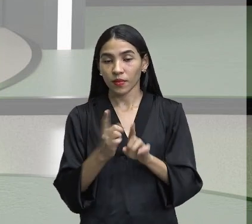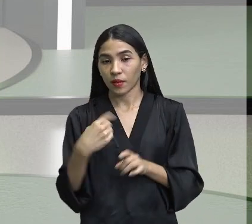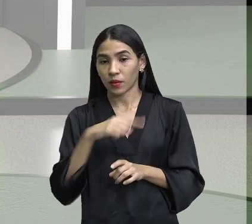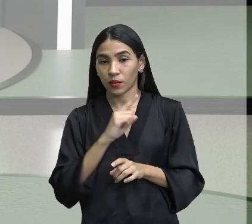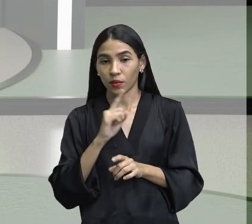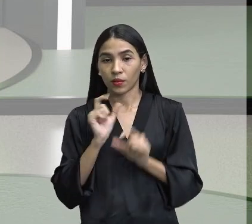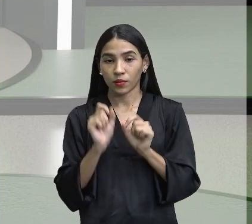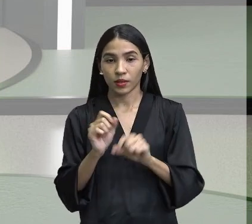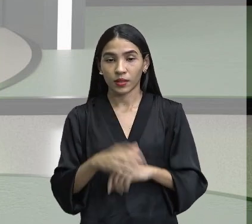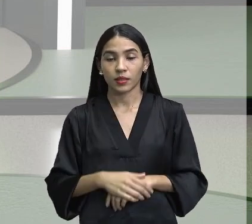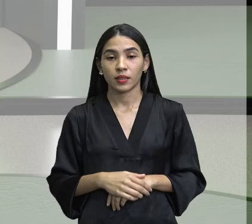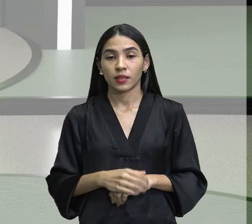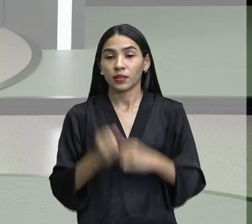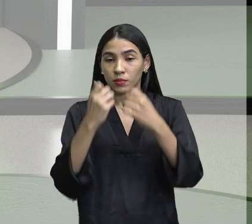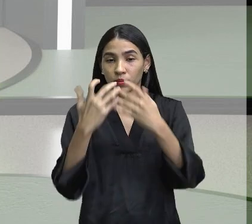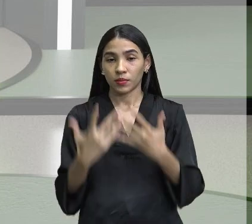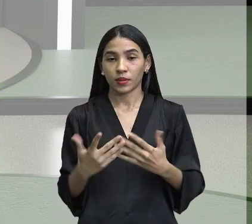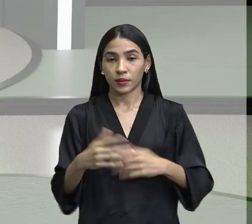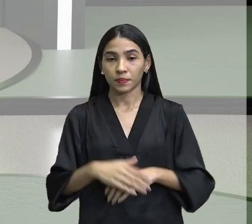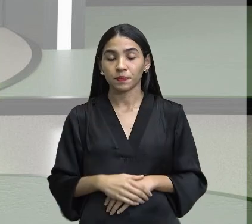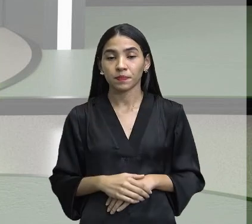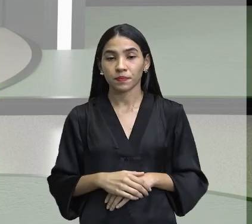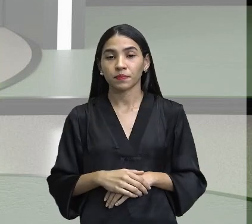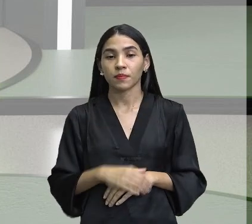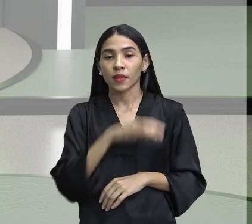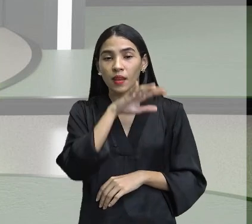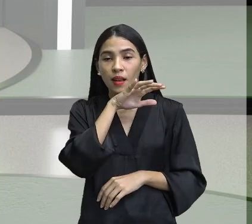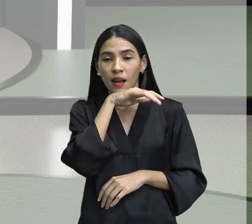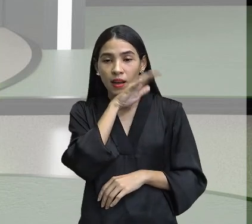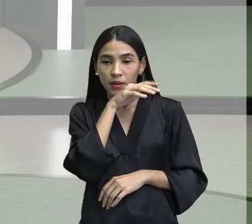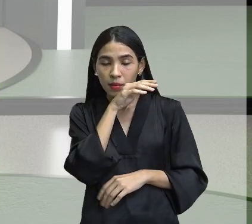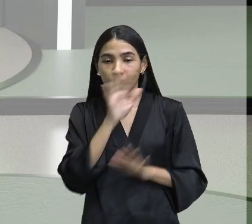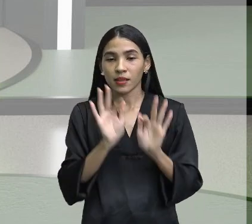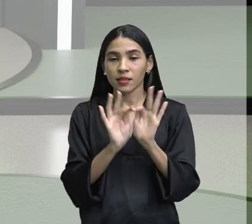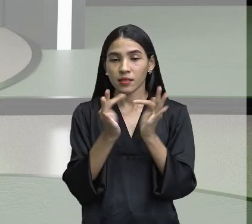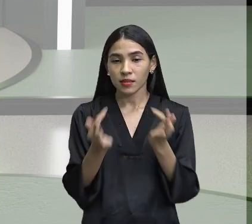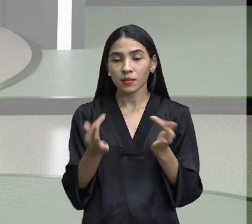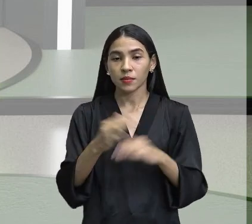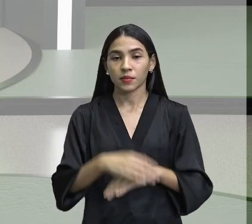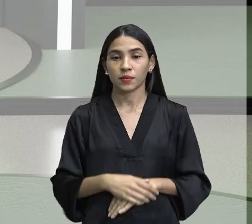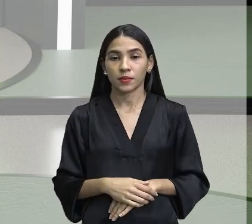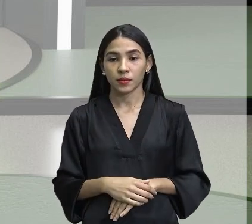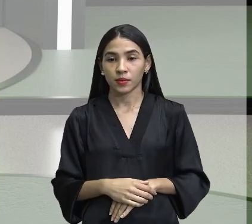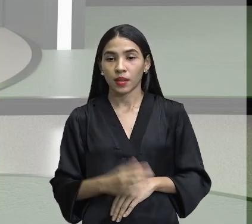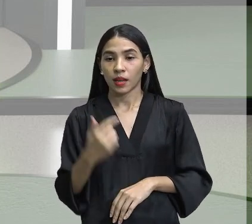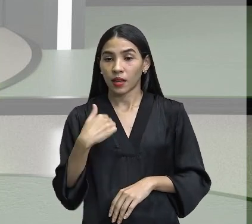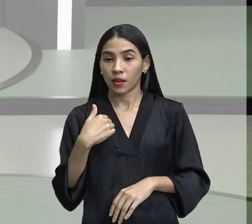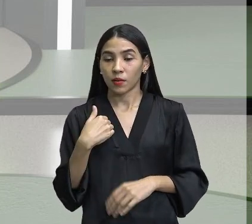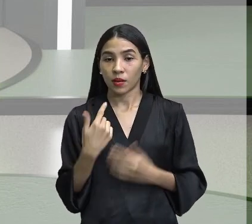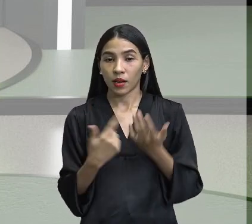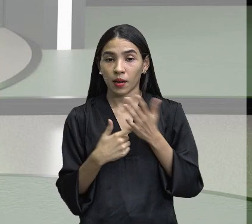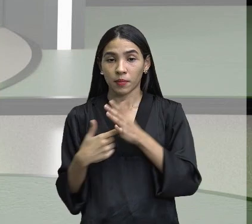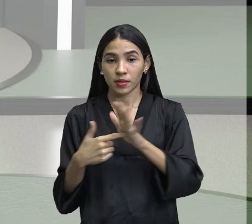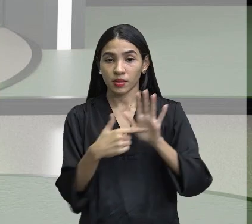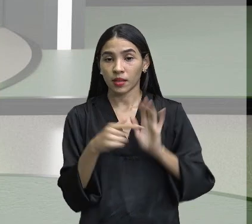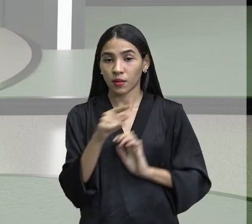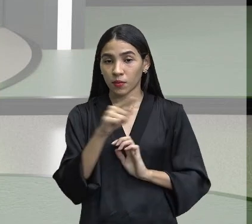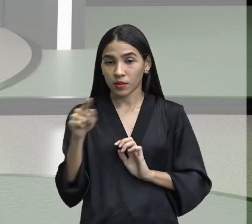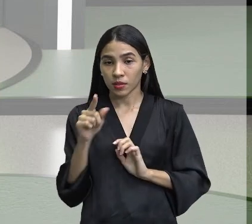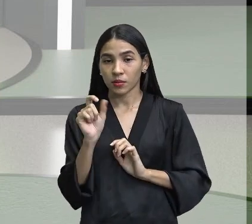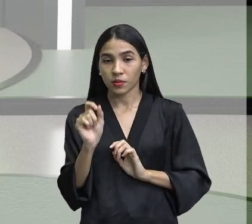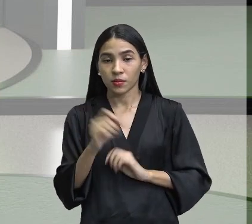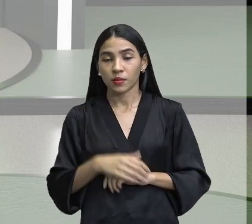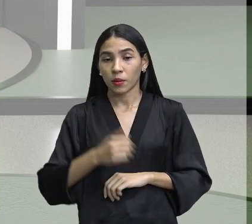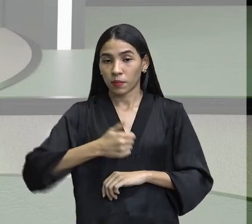vamos falar sobre animais bem simples, eu passo agora a falar apresentando a vocês